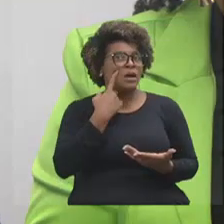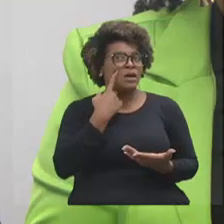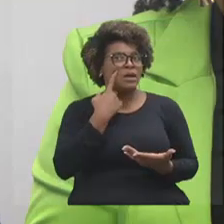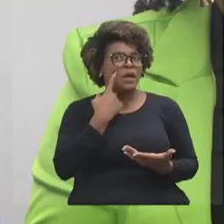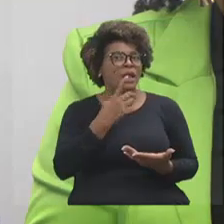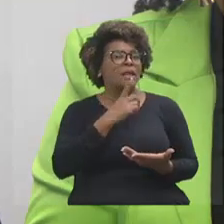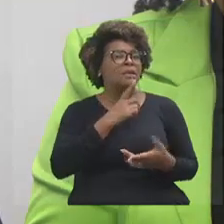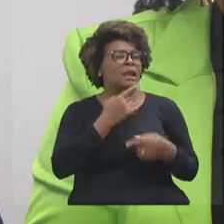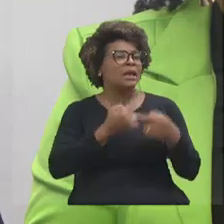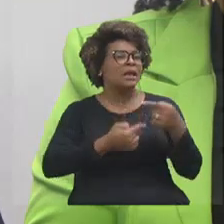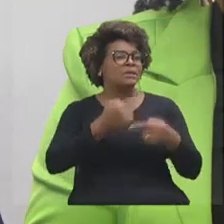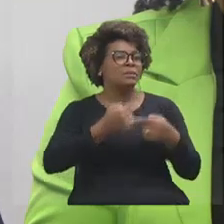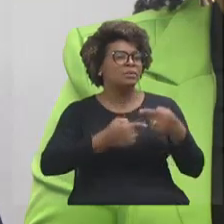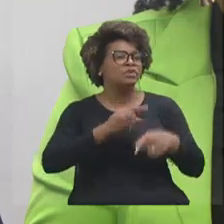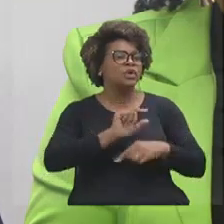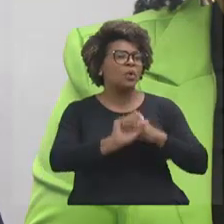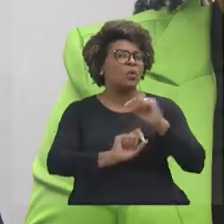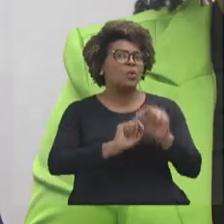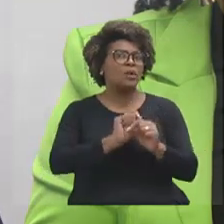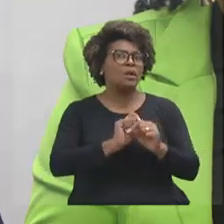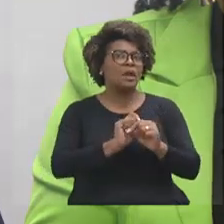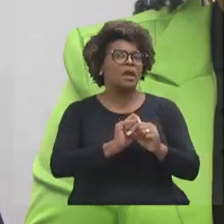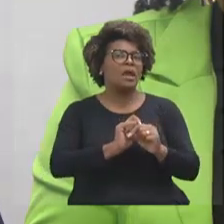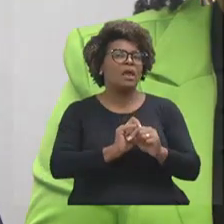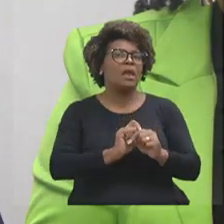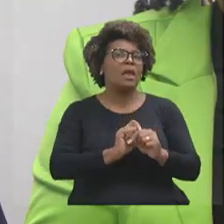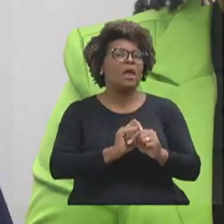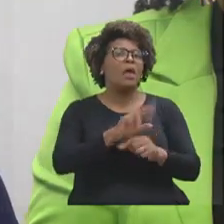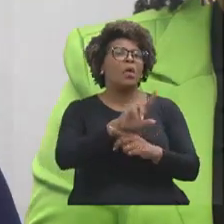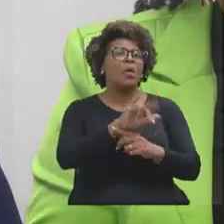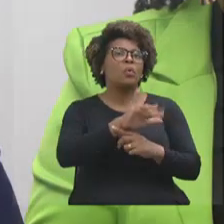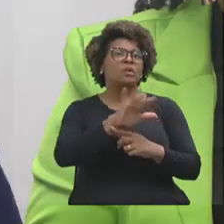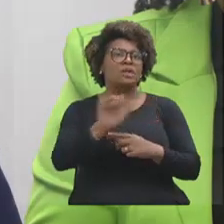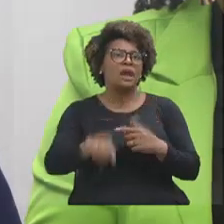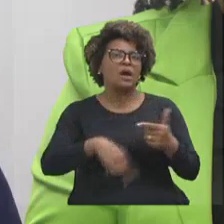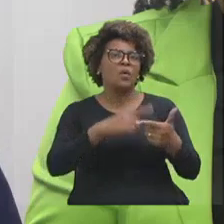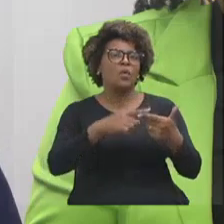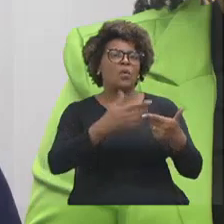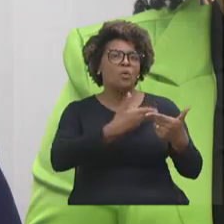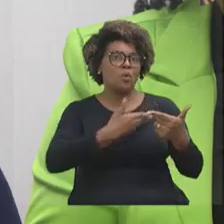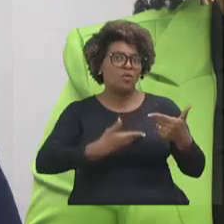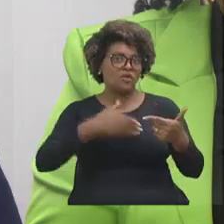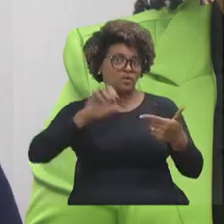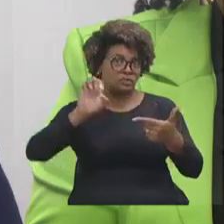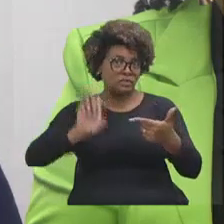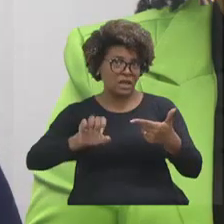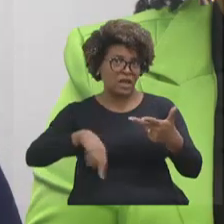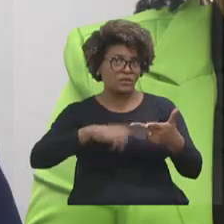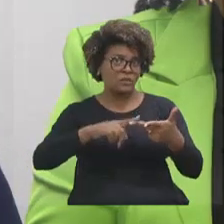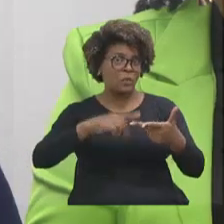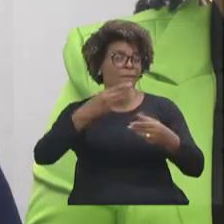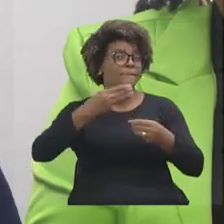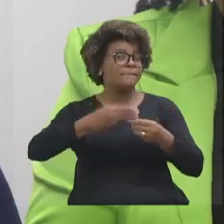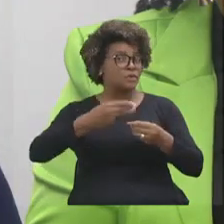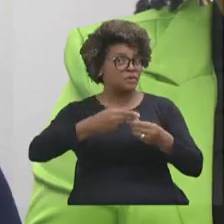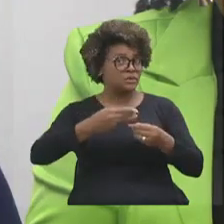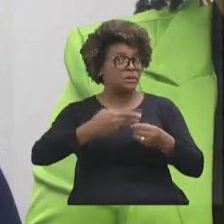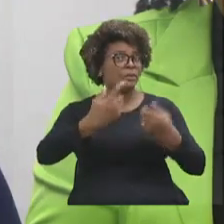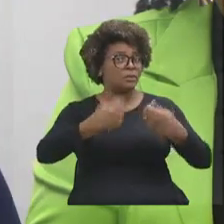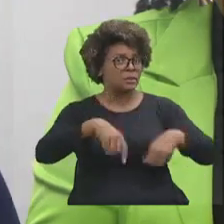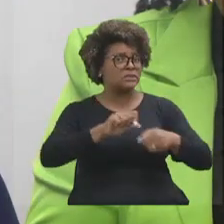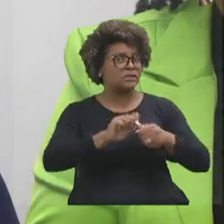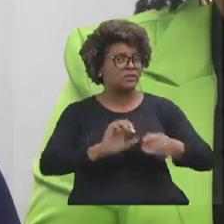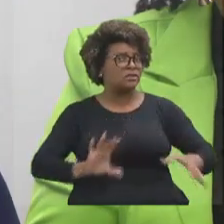uma política tripartite União Governo do Estado e município eles têm que fazer a sua contrapartida Eu não só posso culpar o